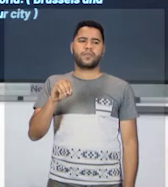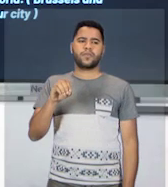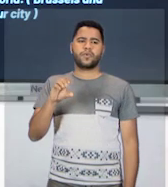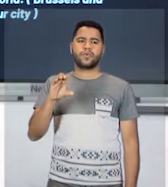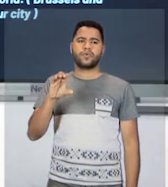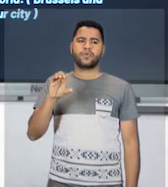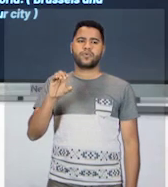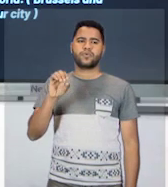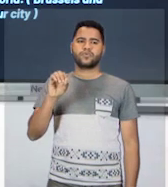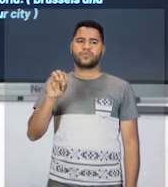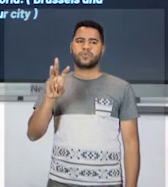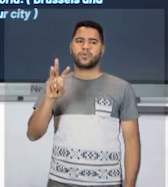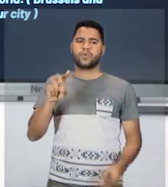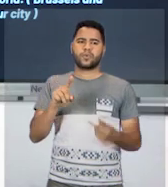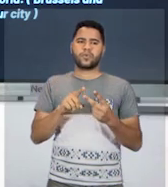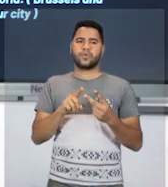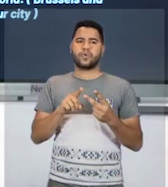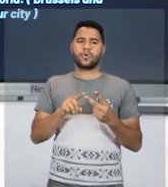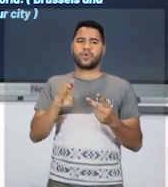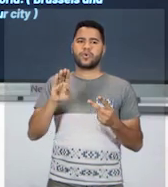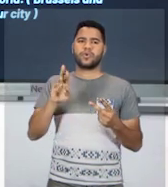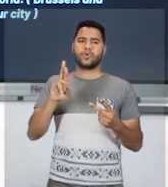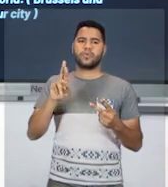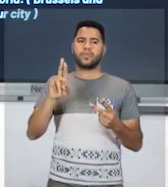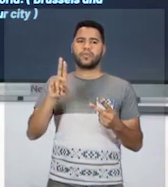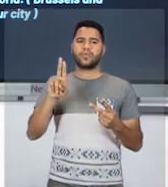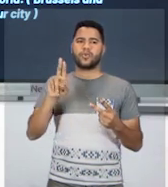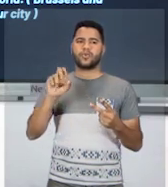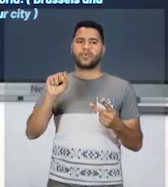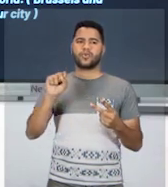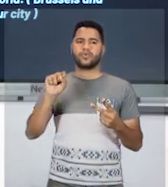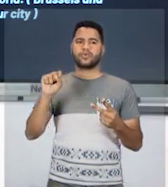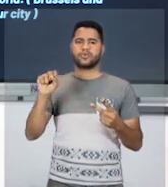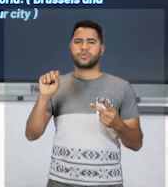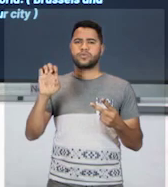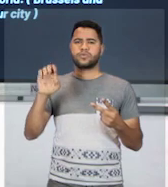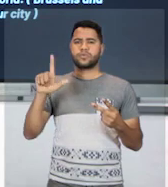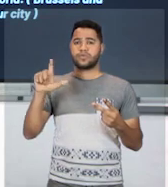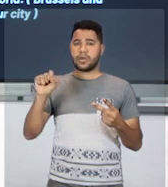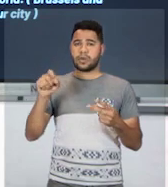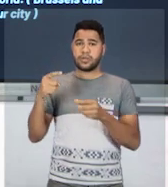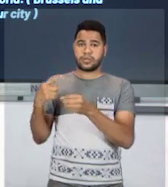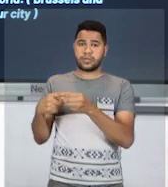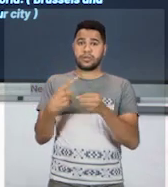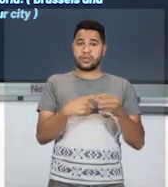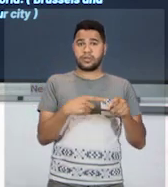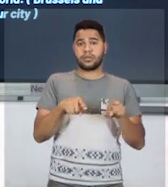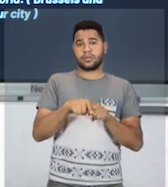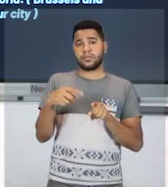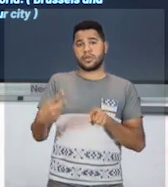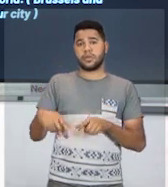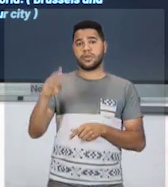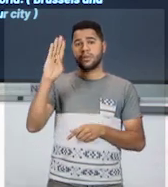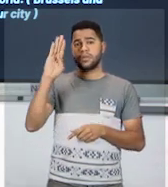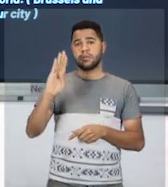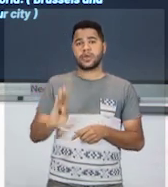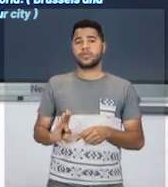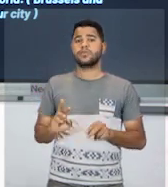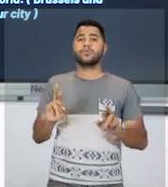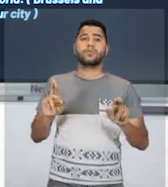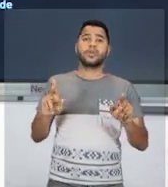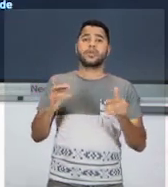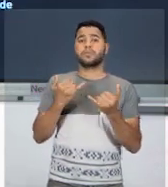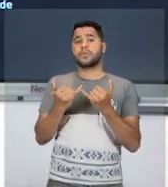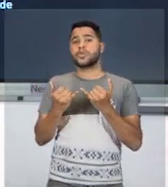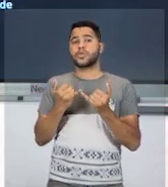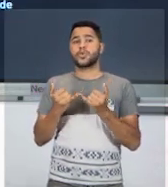comparar com imagens do interior aqui do nosso Brasil né e cidades Grande o diferente tem que